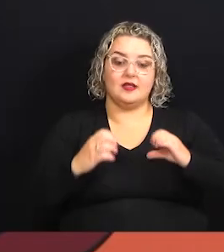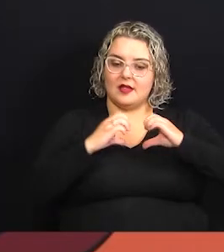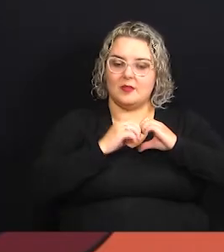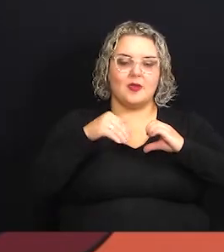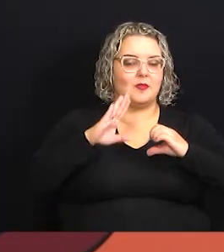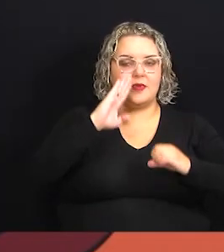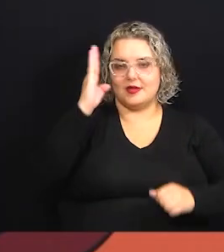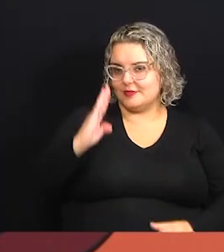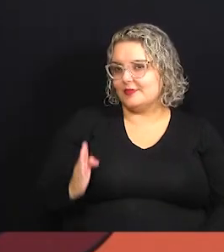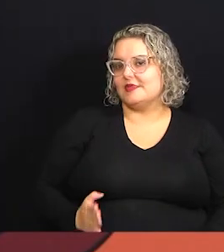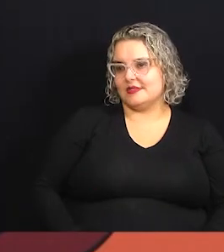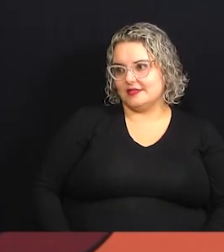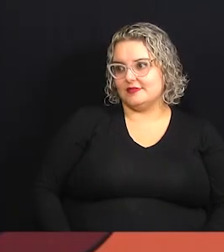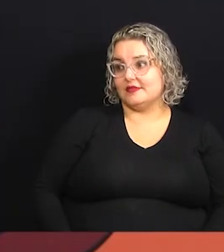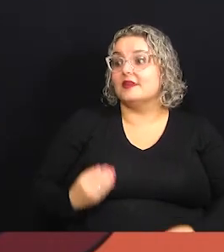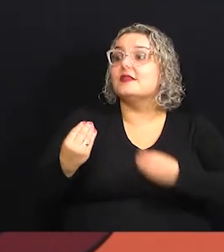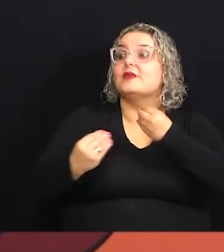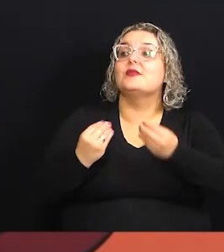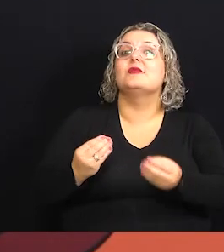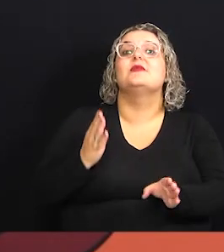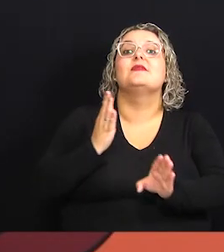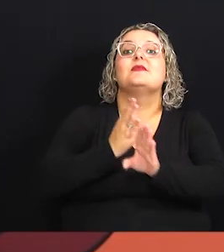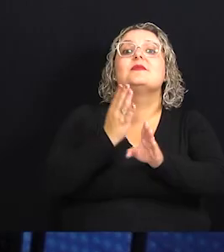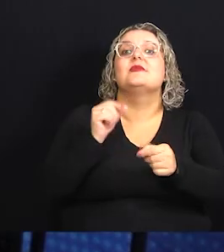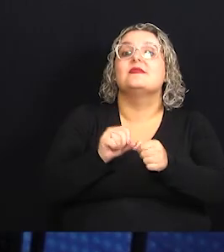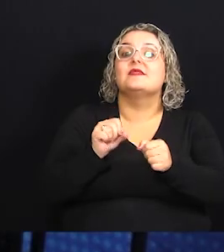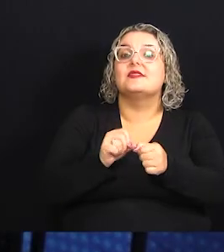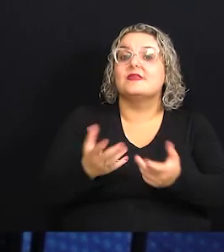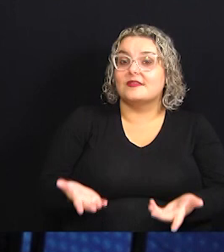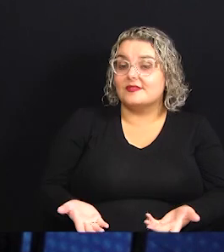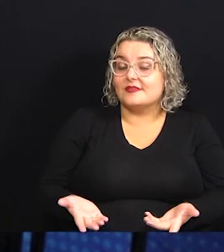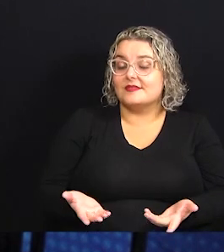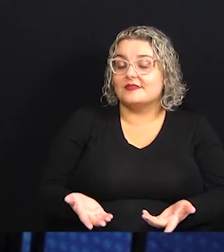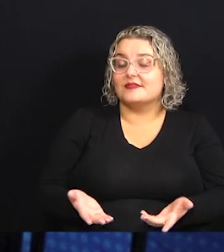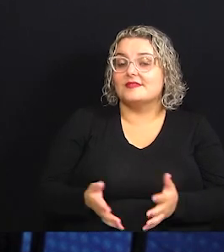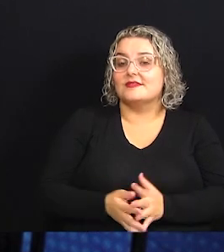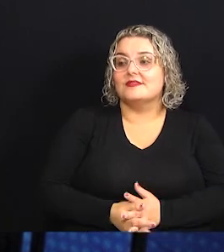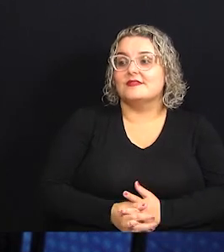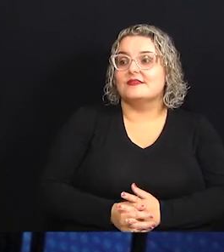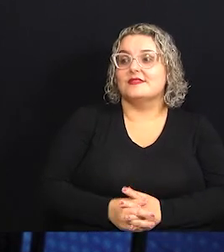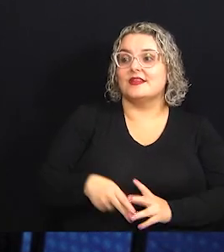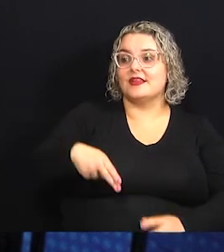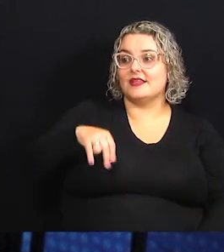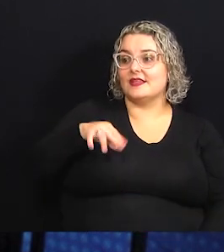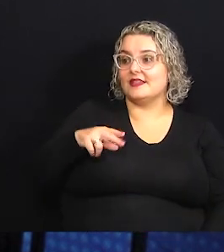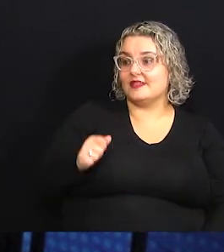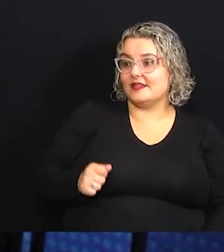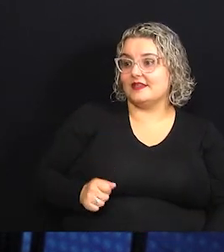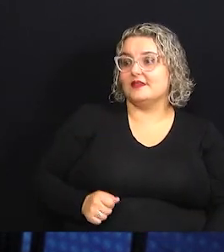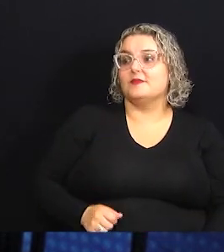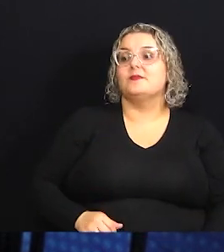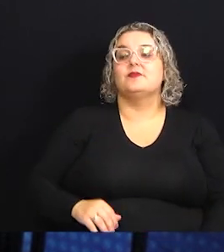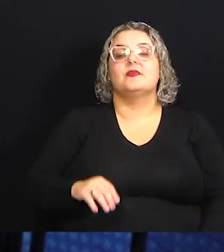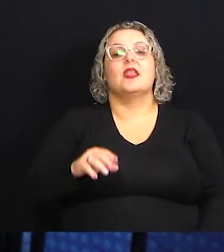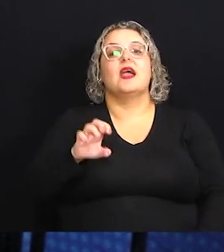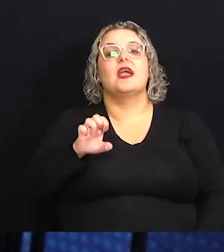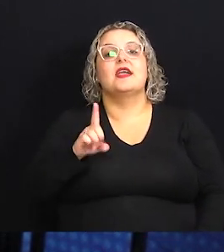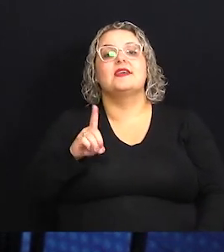amavam. Então, como é que faz para encontrar a Nina? A Nina está disponível pela editora